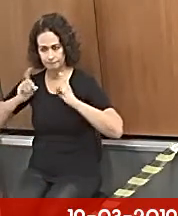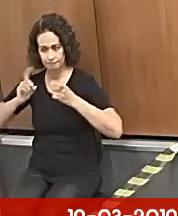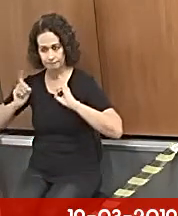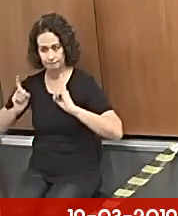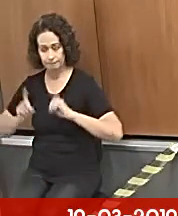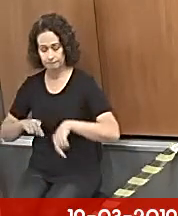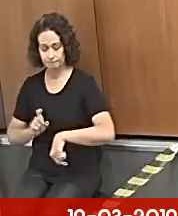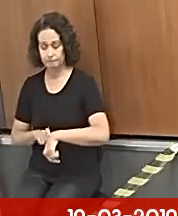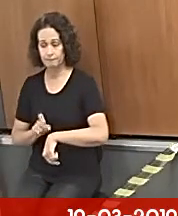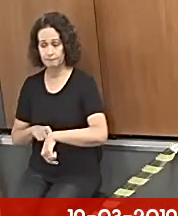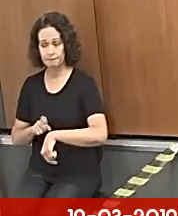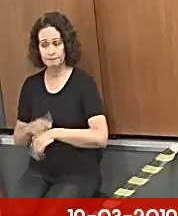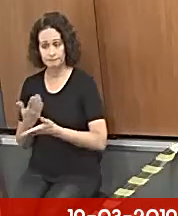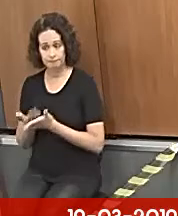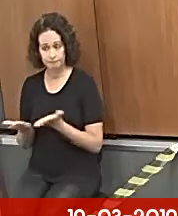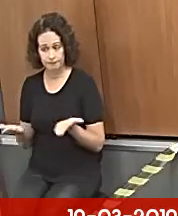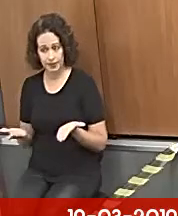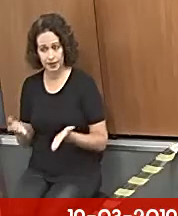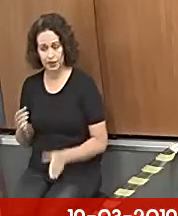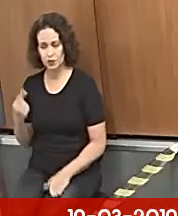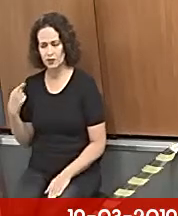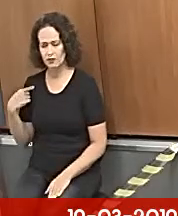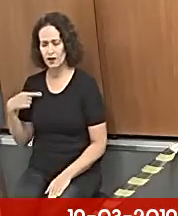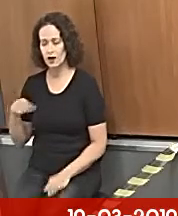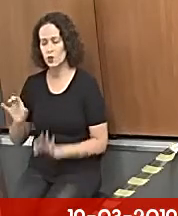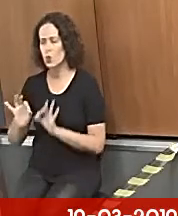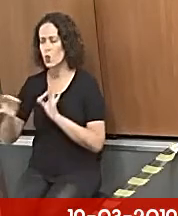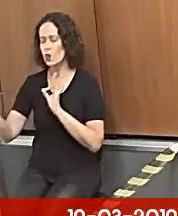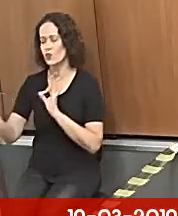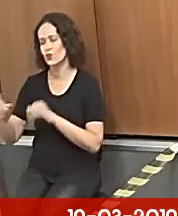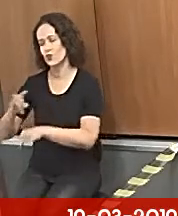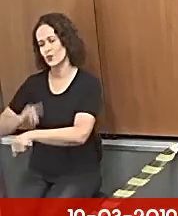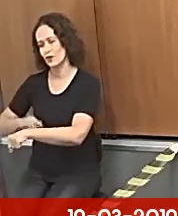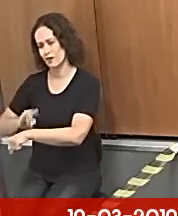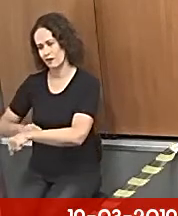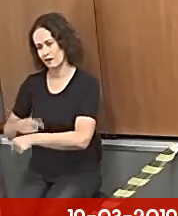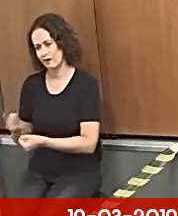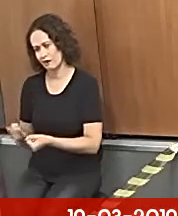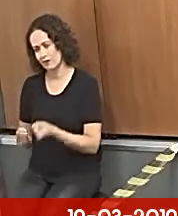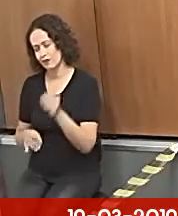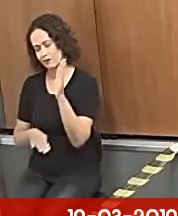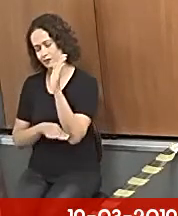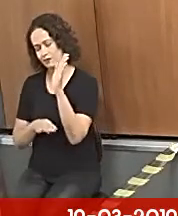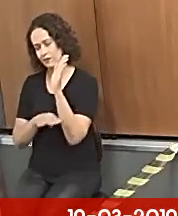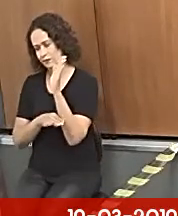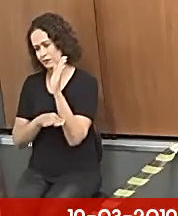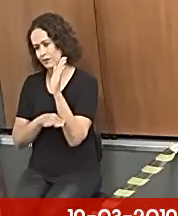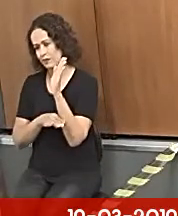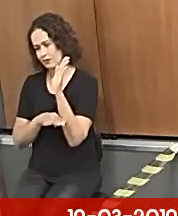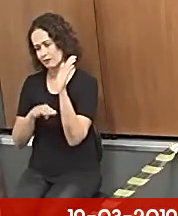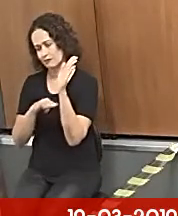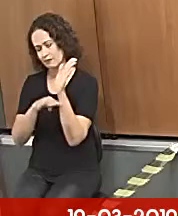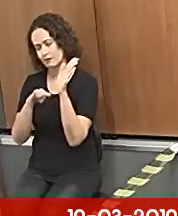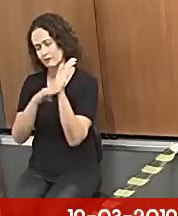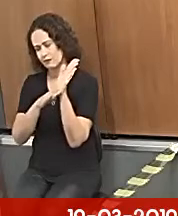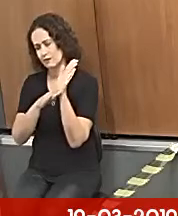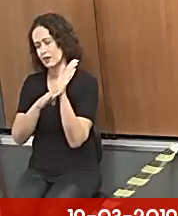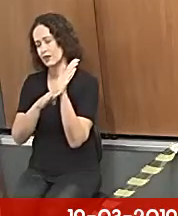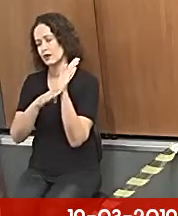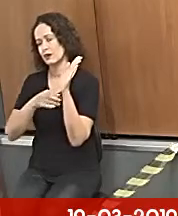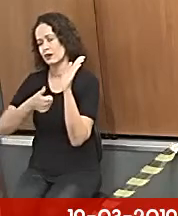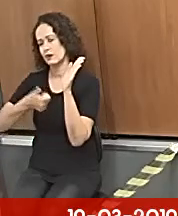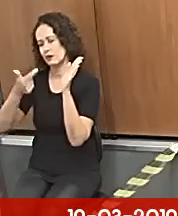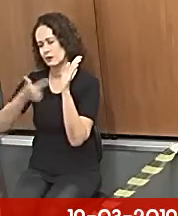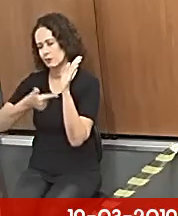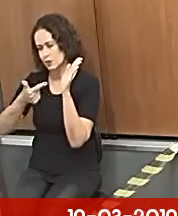tempo porque vai lá fora no banheiro ou no the who terceiro no 12º lá no caso do conselho estadual